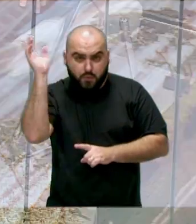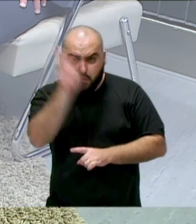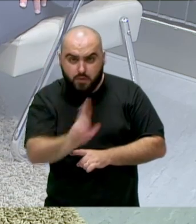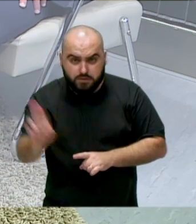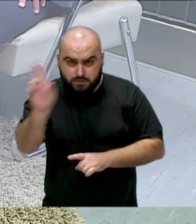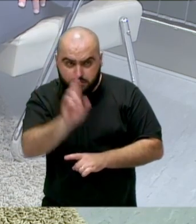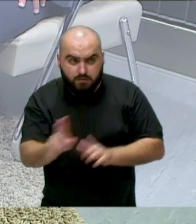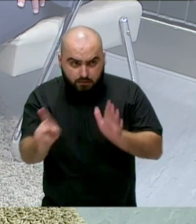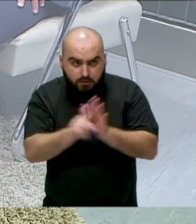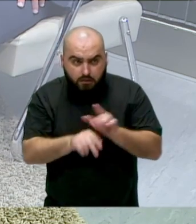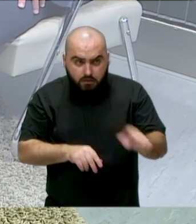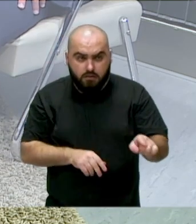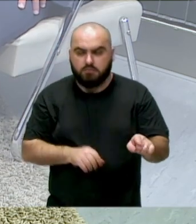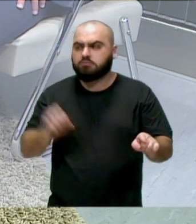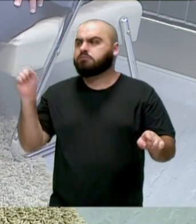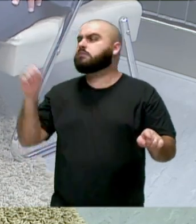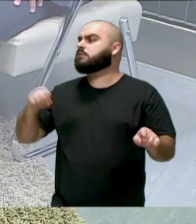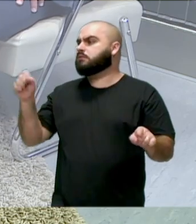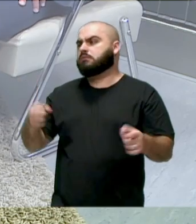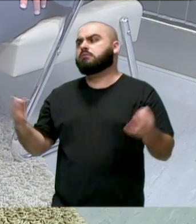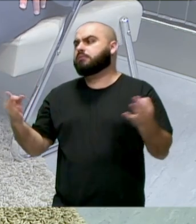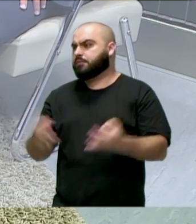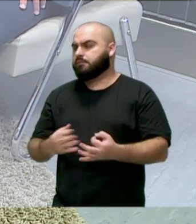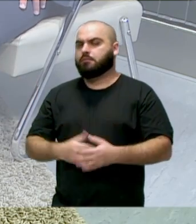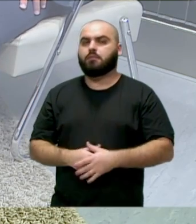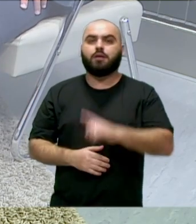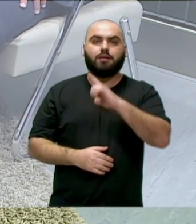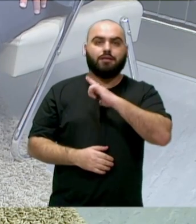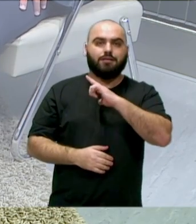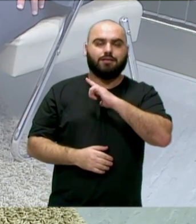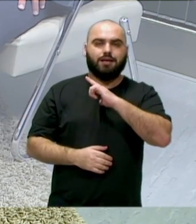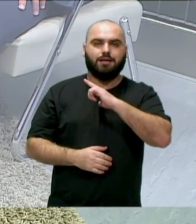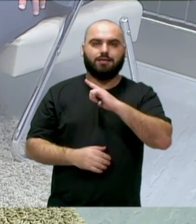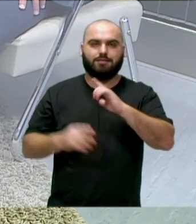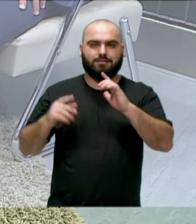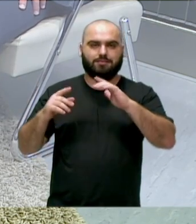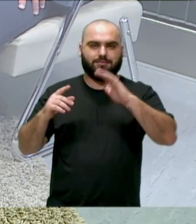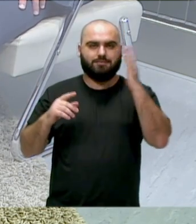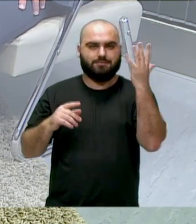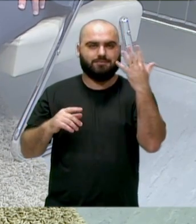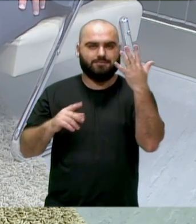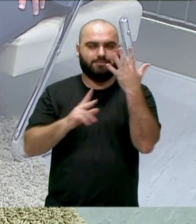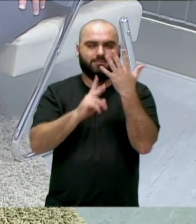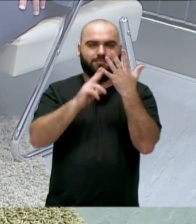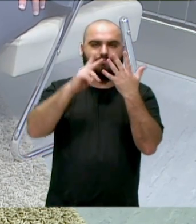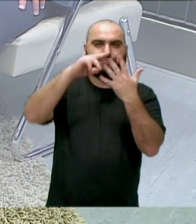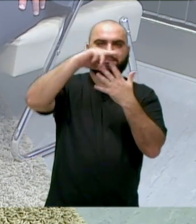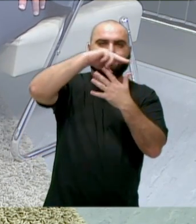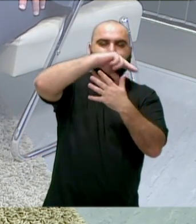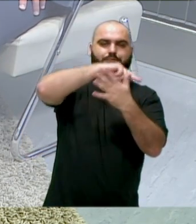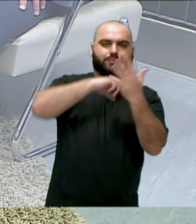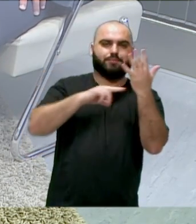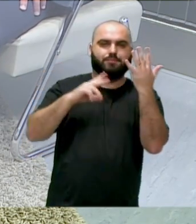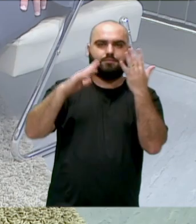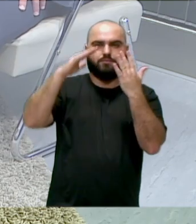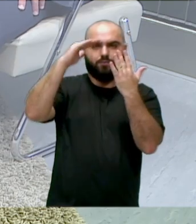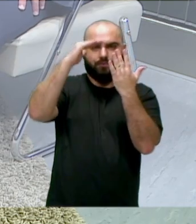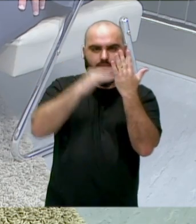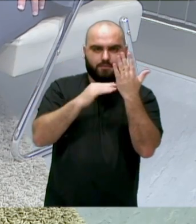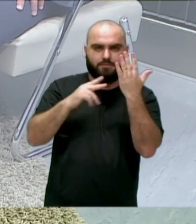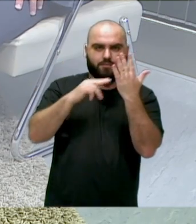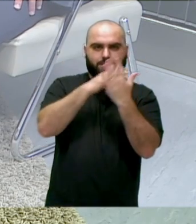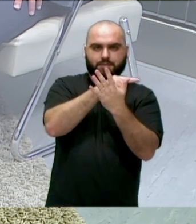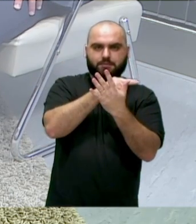ciclovia. Perfeito. E também, Maurício, tem aqueles arbustos que precisam ser cortados e podados. Eu acho que se der uma baixada também,